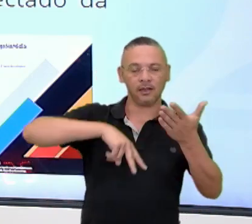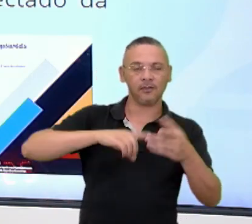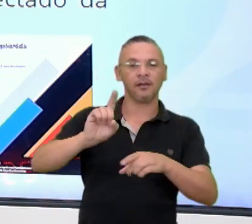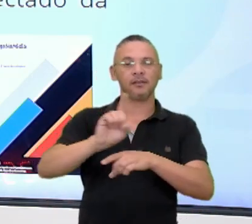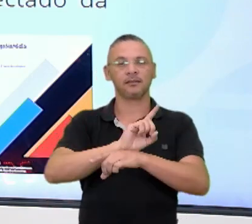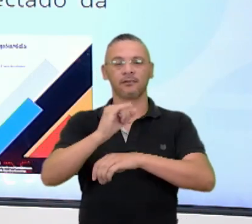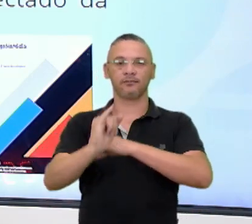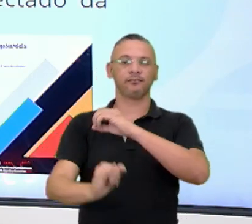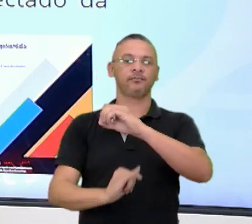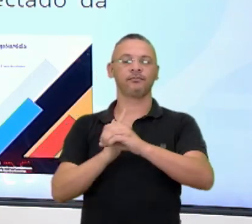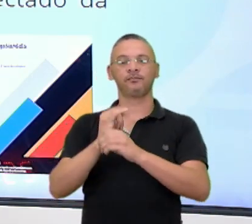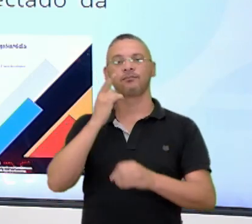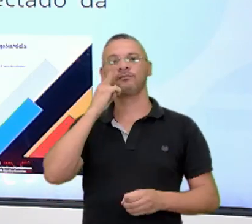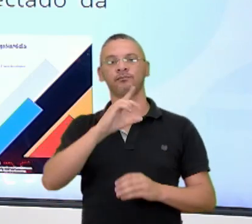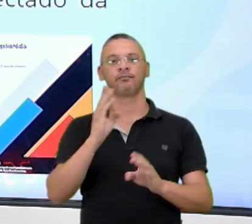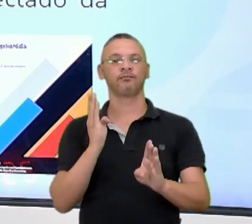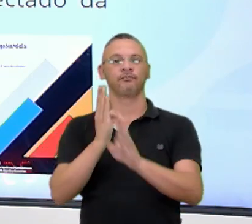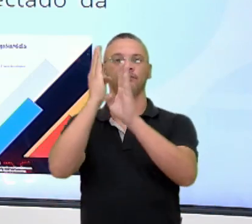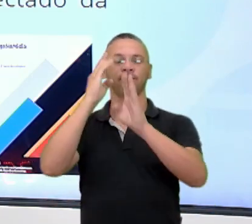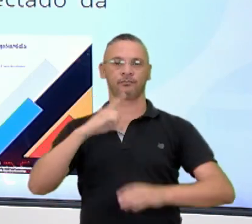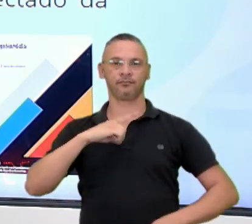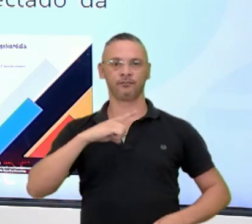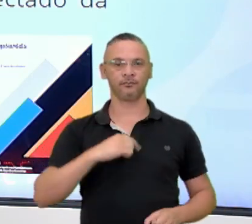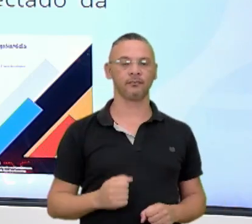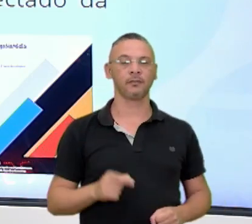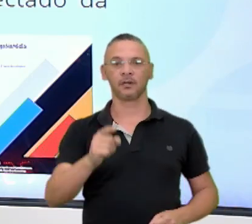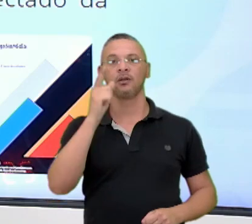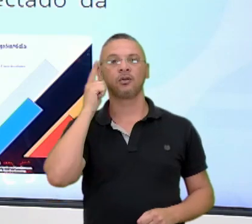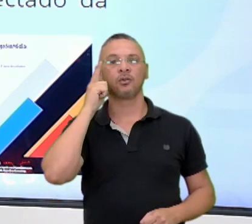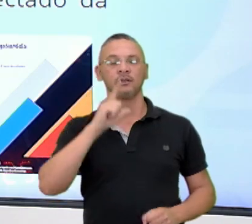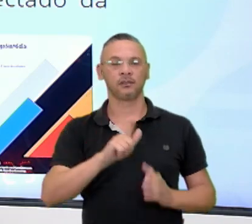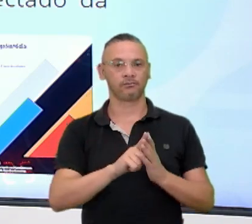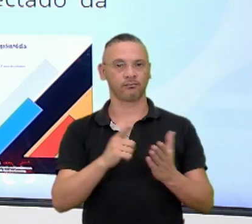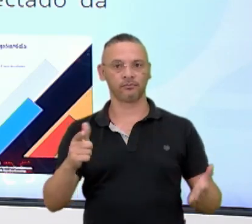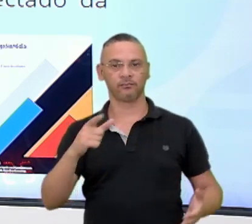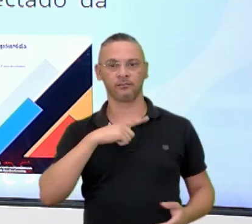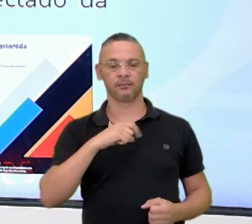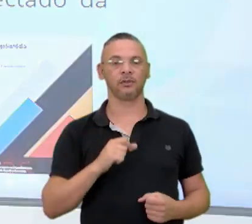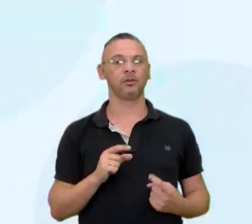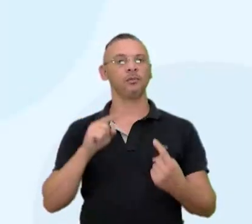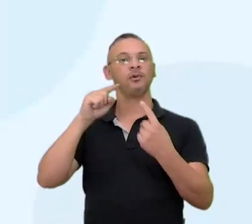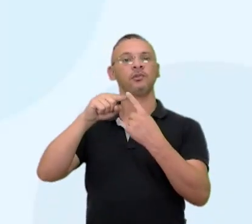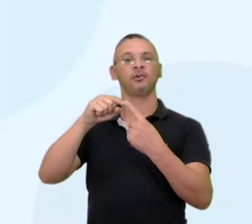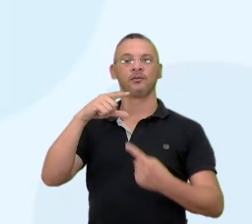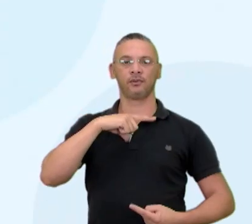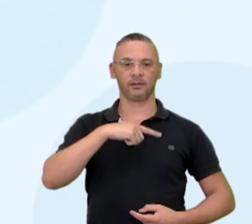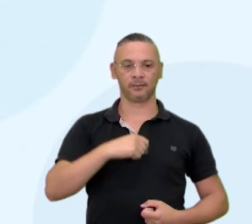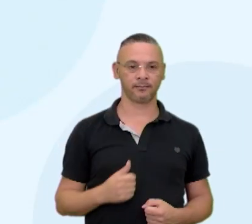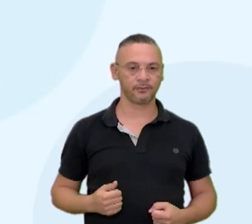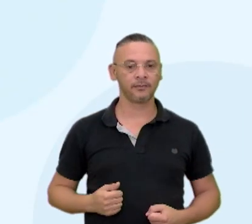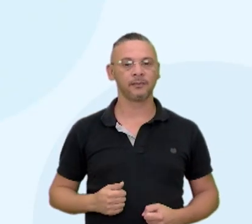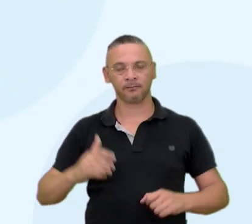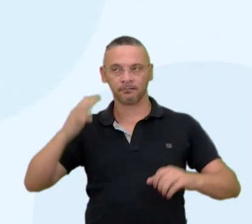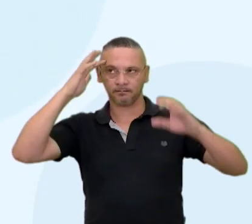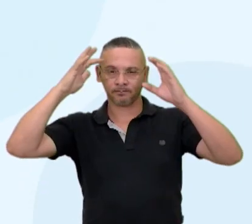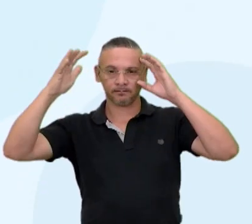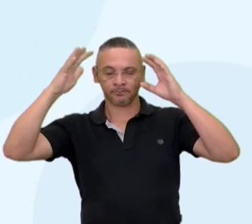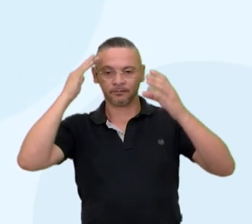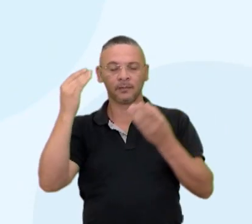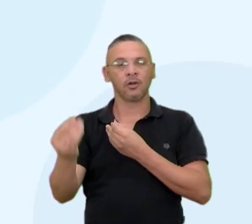consegue hoje investigar bastante, tá certo? Então aqui você consegue ler jornais. O objetivo da aula está aí, ó, na tela. Refletir sobre